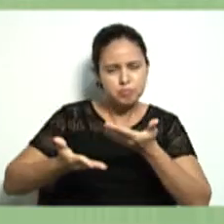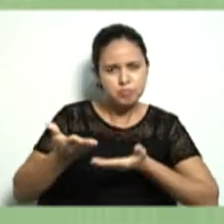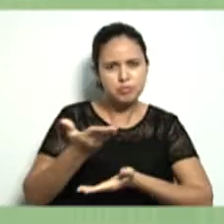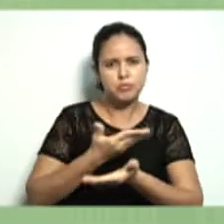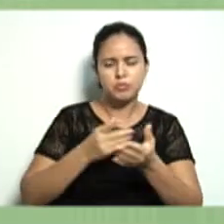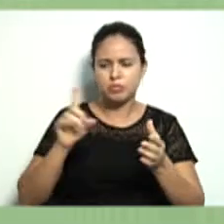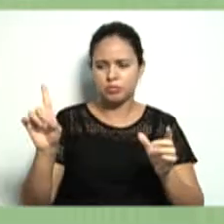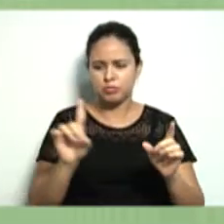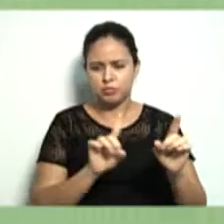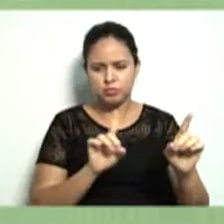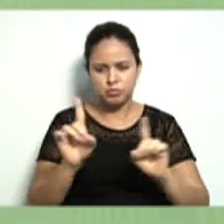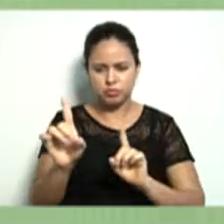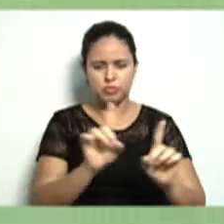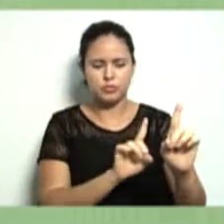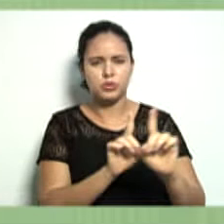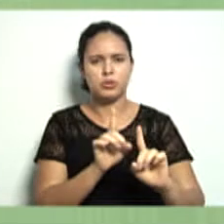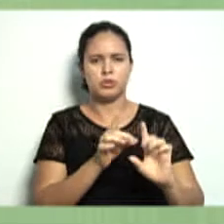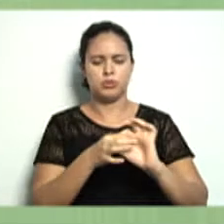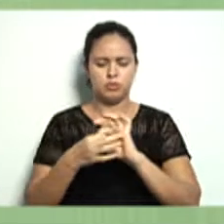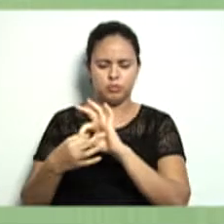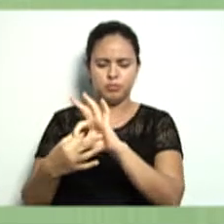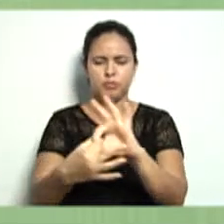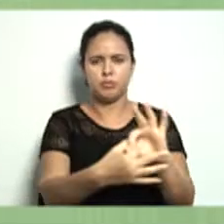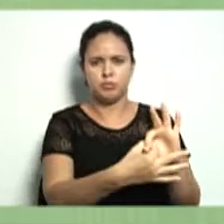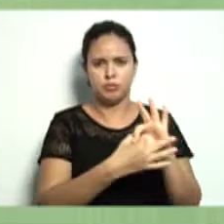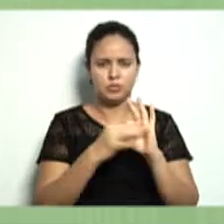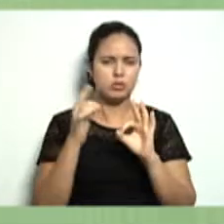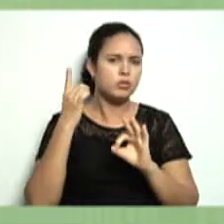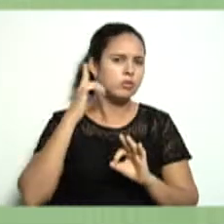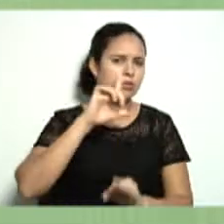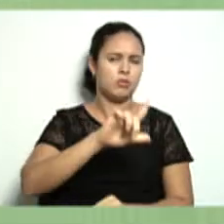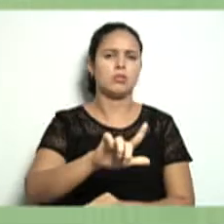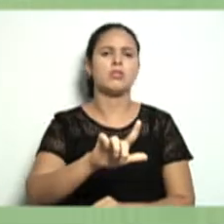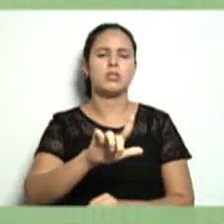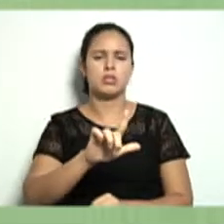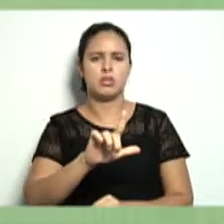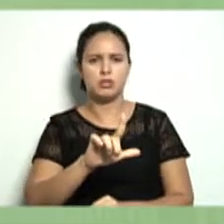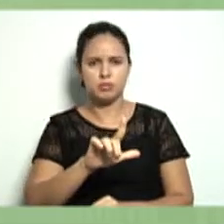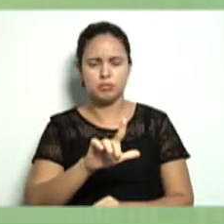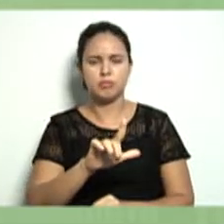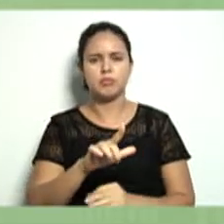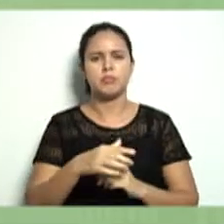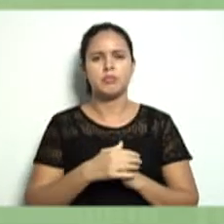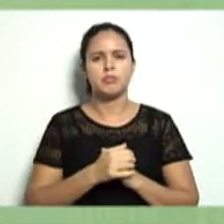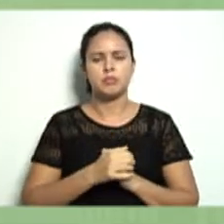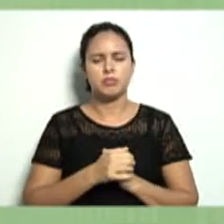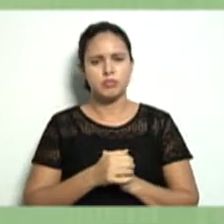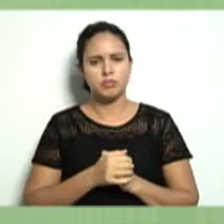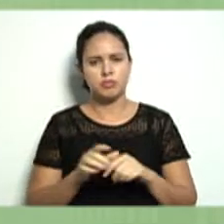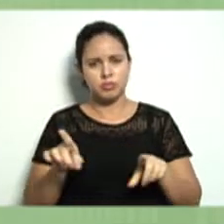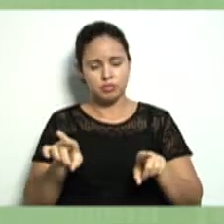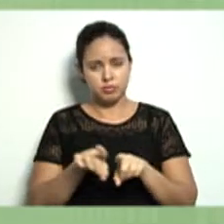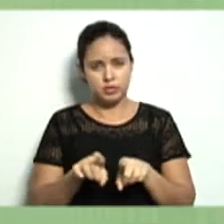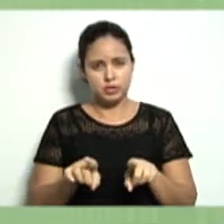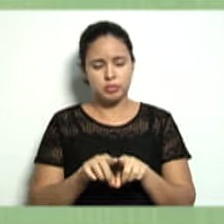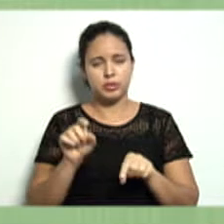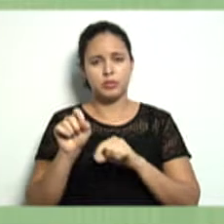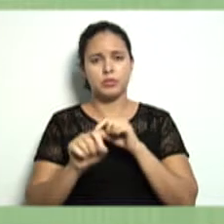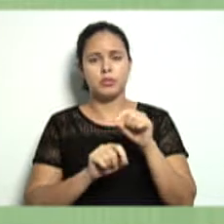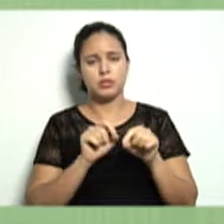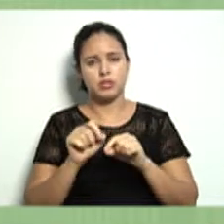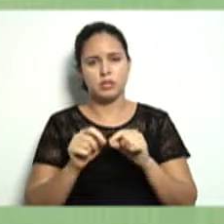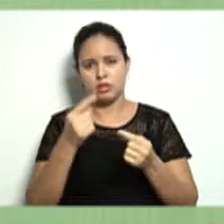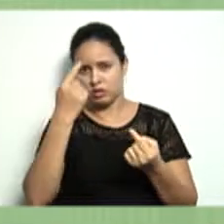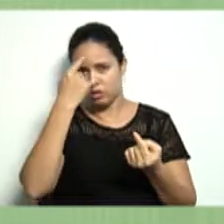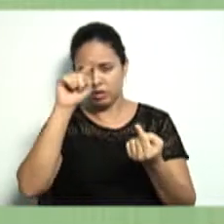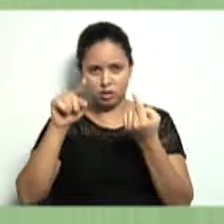de todos para que os resultados da equipe sejam satisfatórios. Temos uma riqueza de